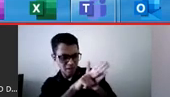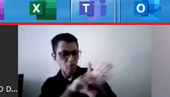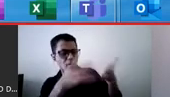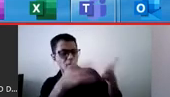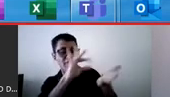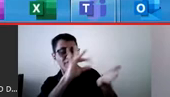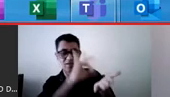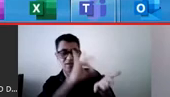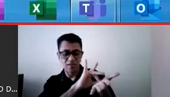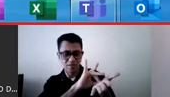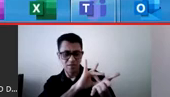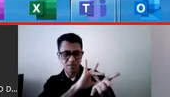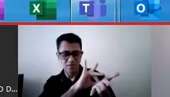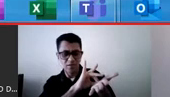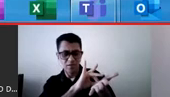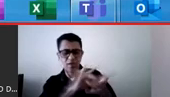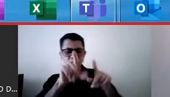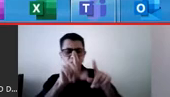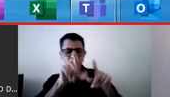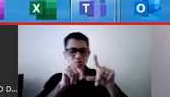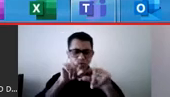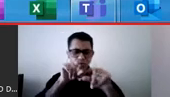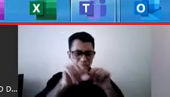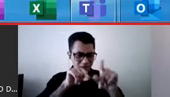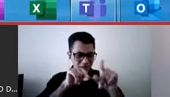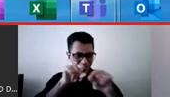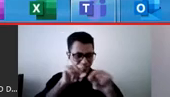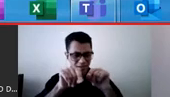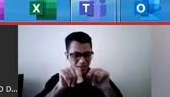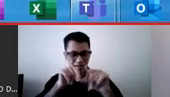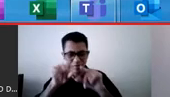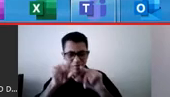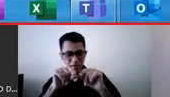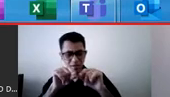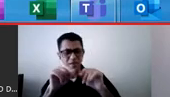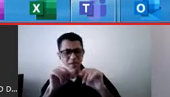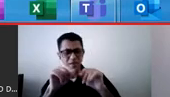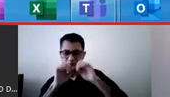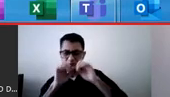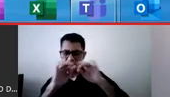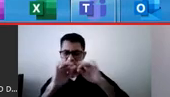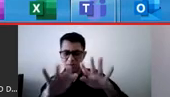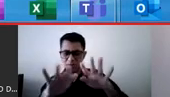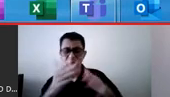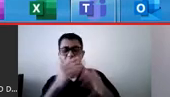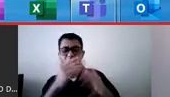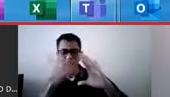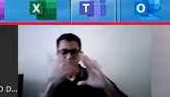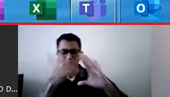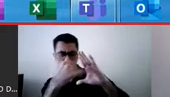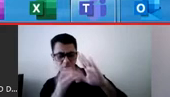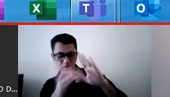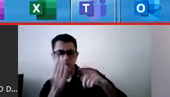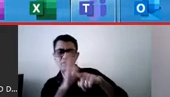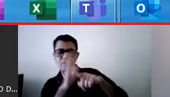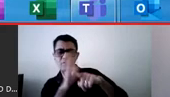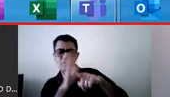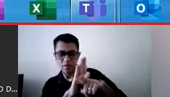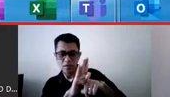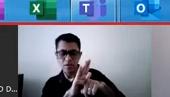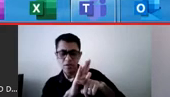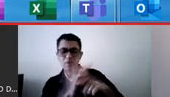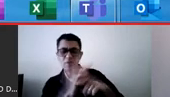e úteis e selecionar aquelas que merecem ser passadas adiante. Também colaborando para enfrentar os